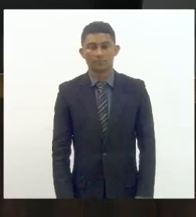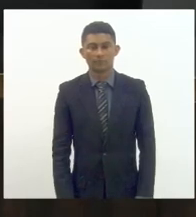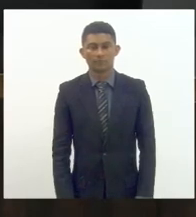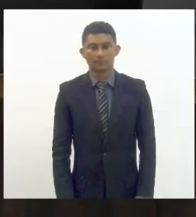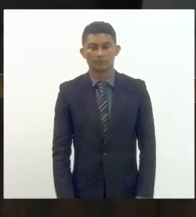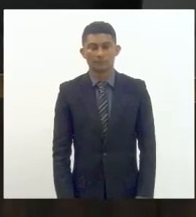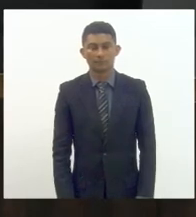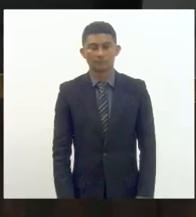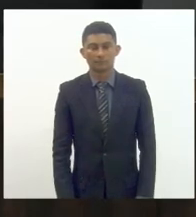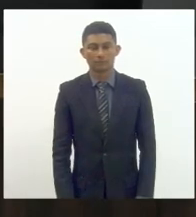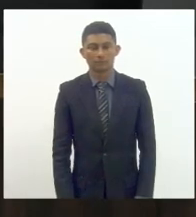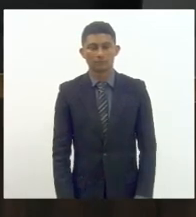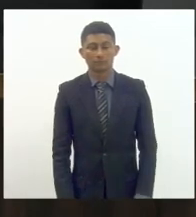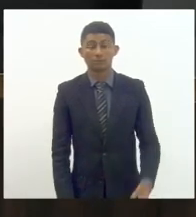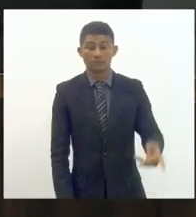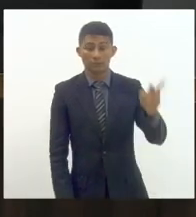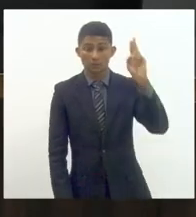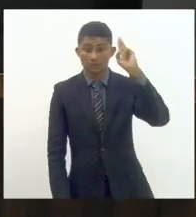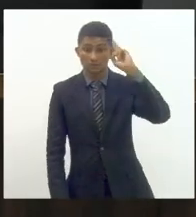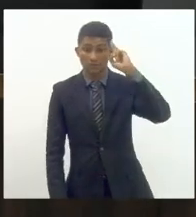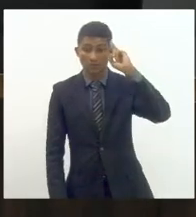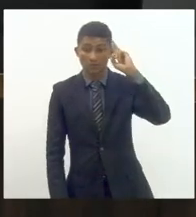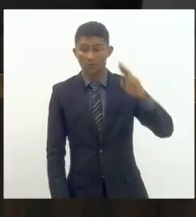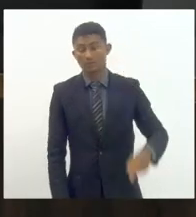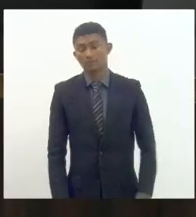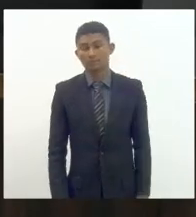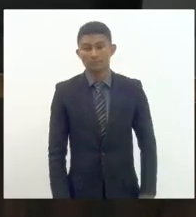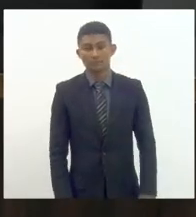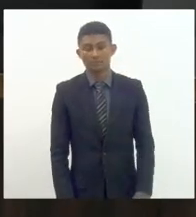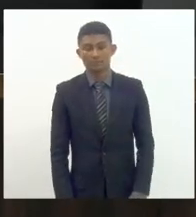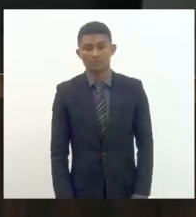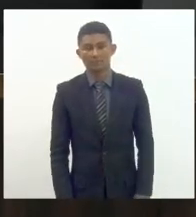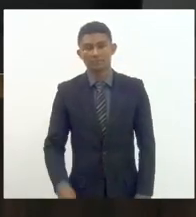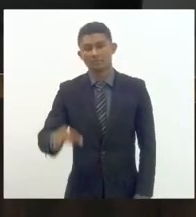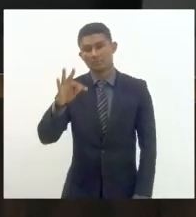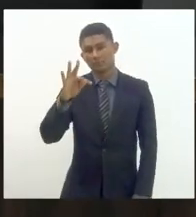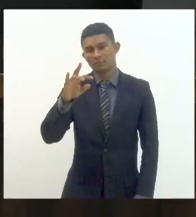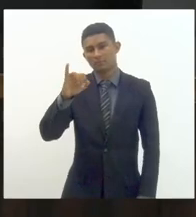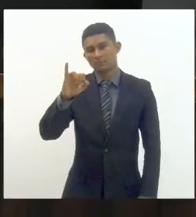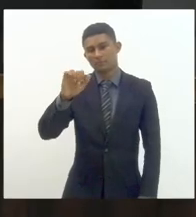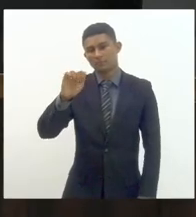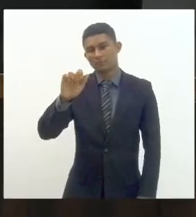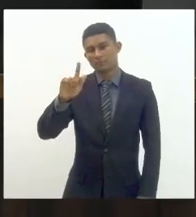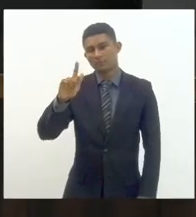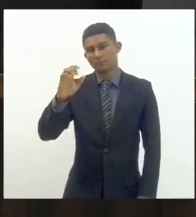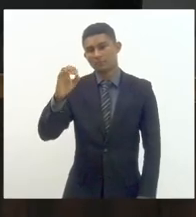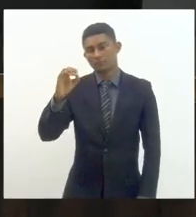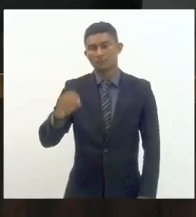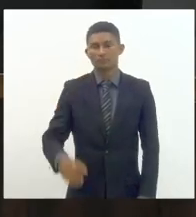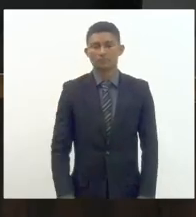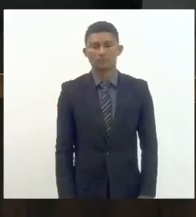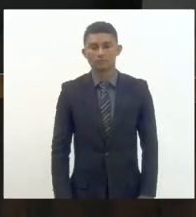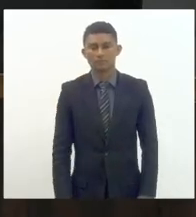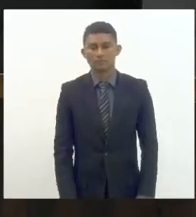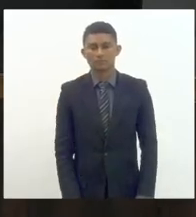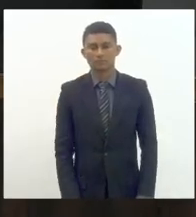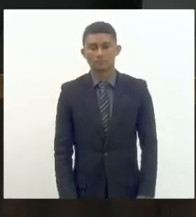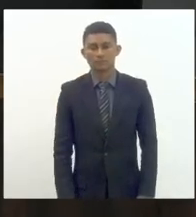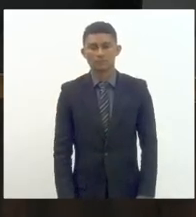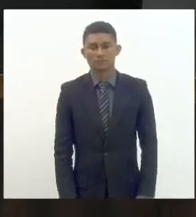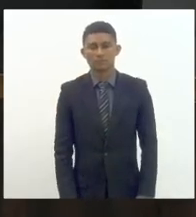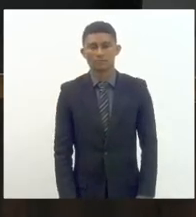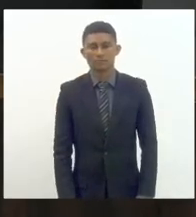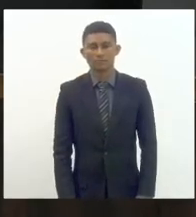sim, é uma deputado Rosenberg Reis. Vota, deputado aí, Thiago Pampolha. Deputado Thiago